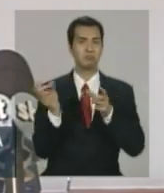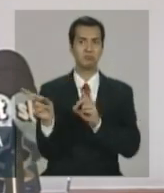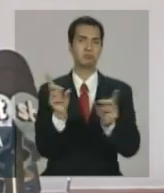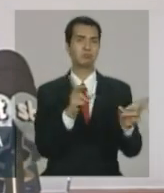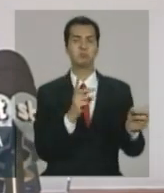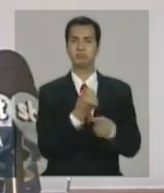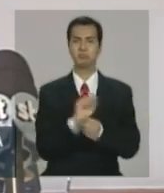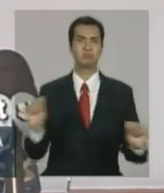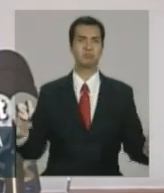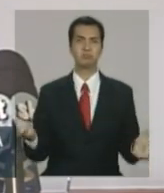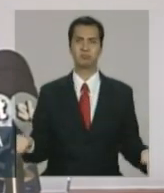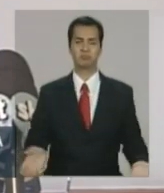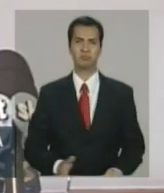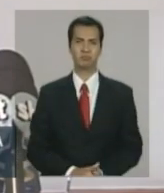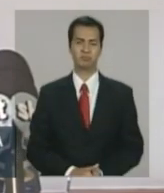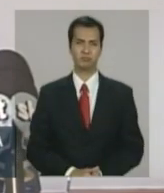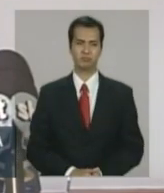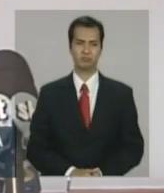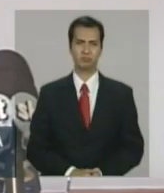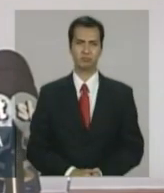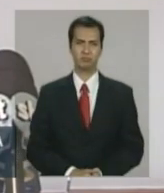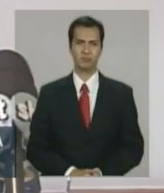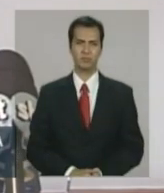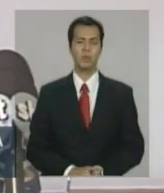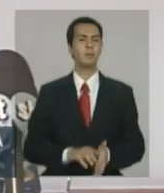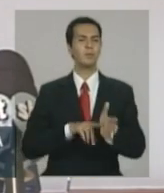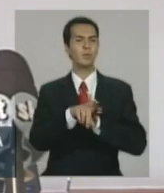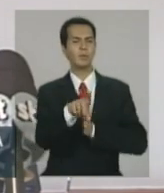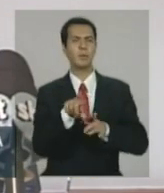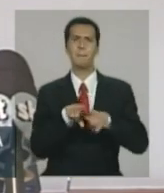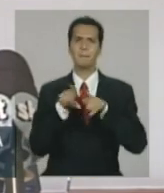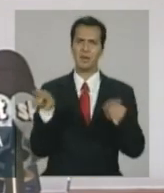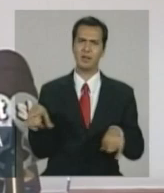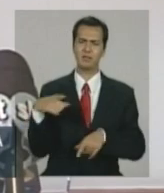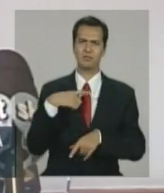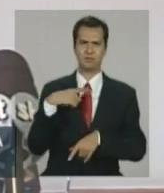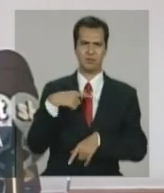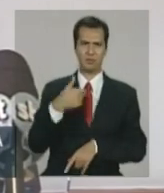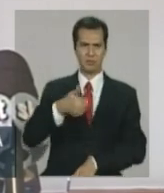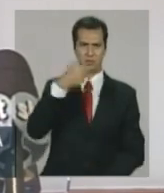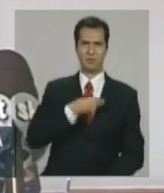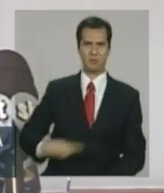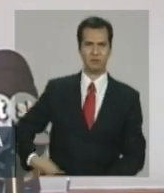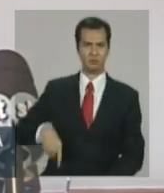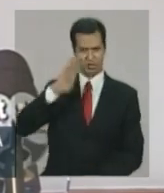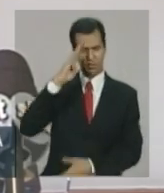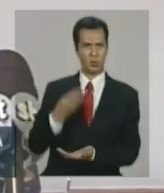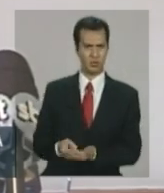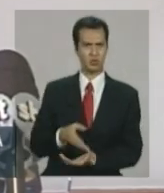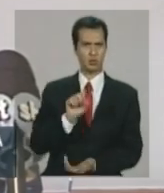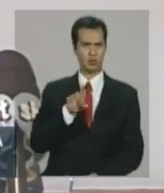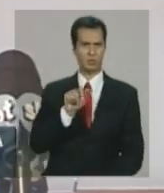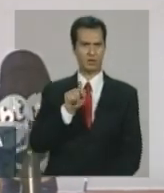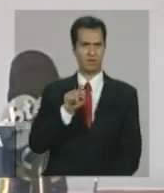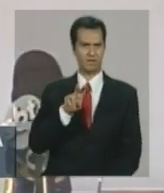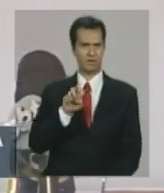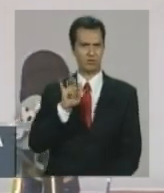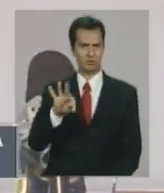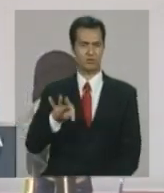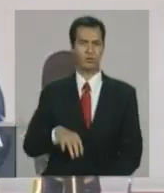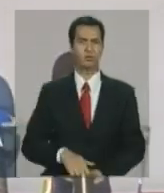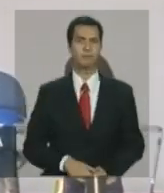nessa questão do superávit, ela reconheceu que a Alemanha deve fazer... Não, eu não discuti isso principalmente. Eu discuti a